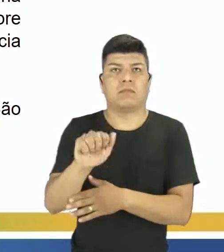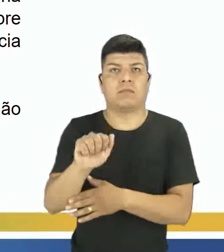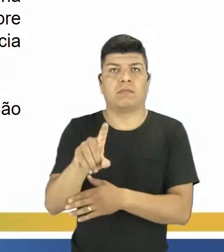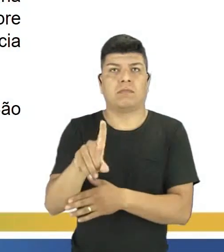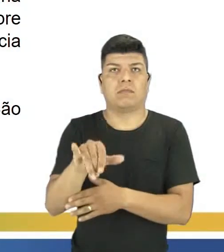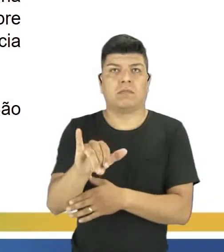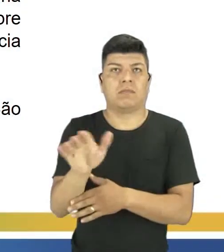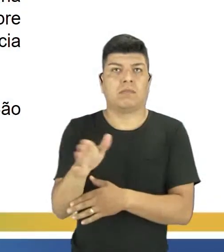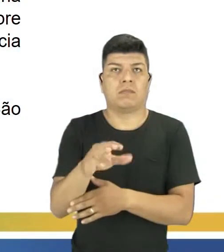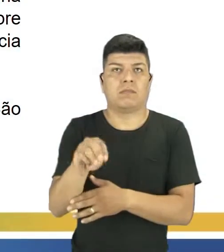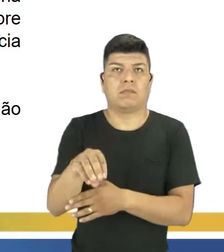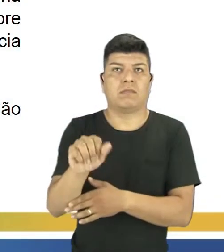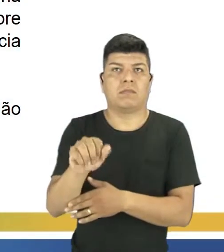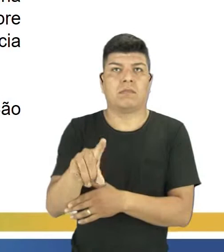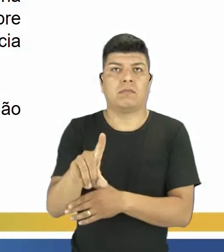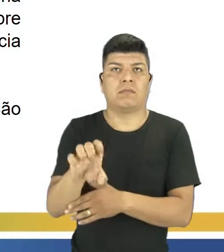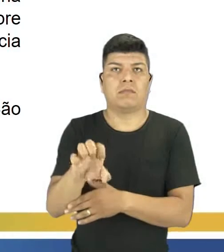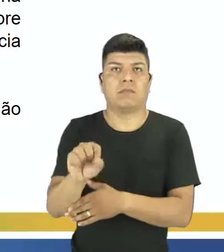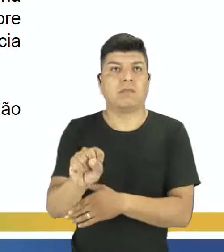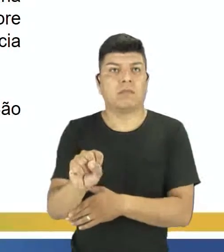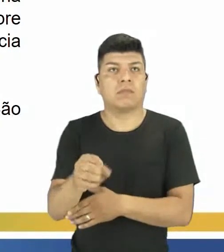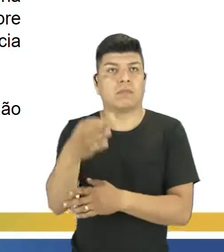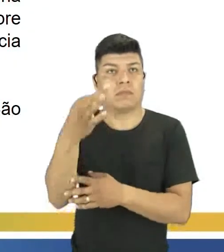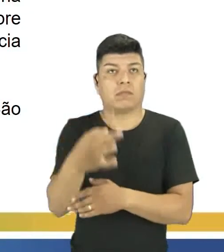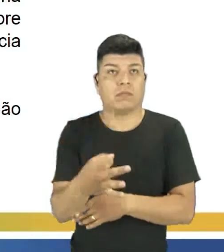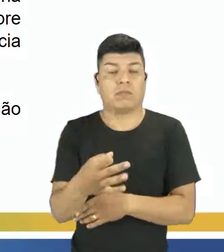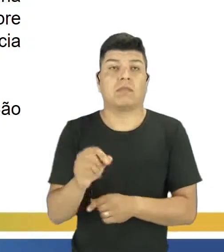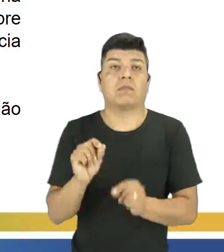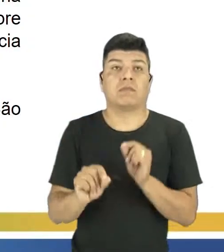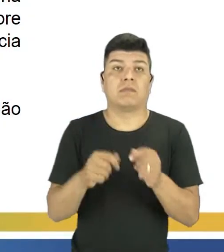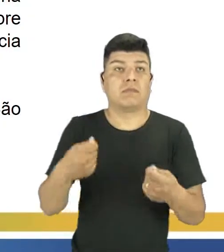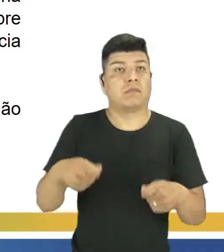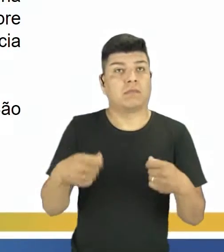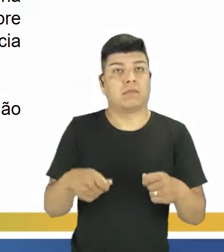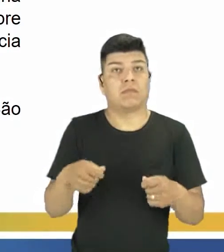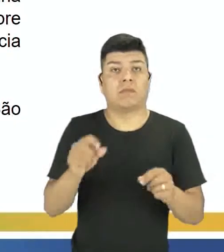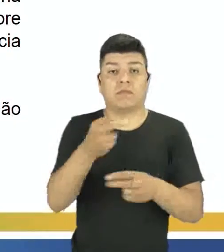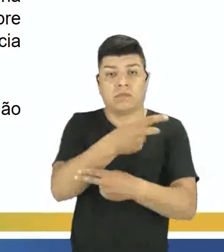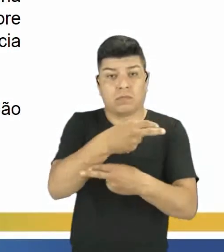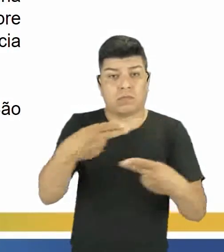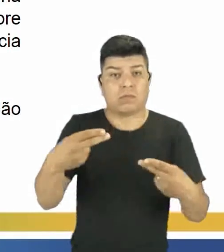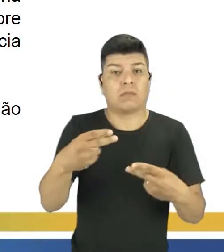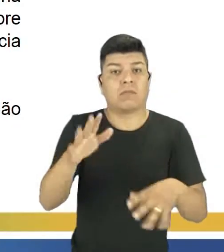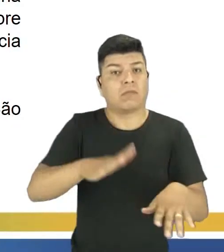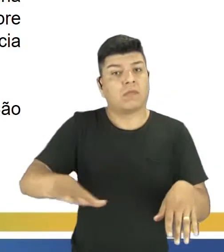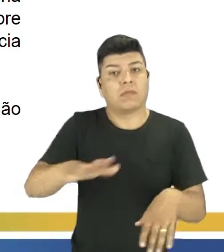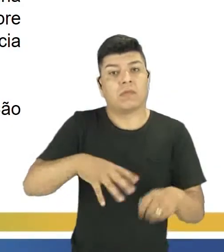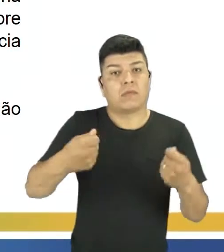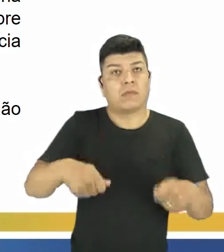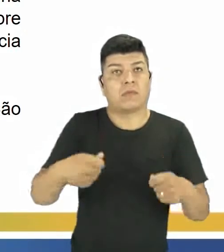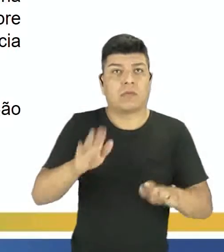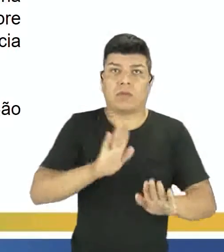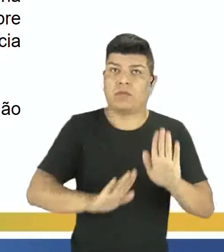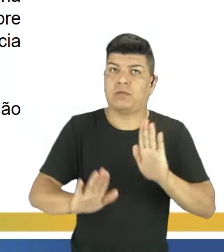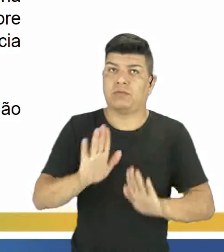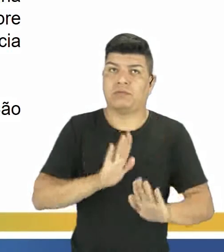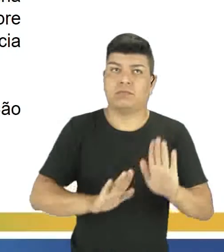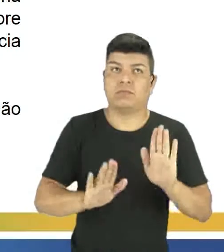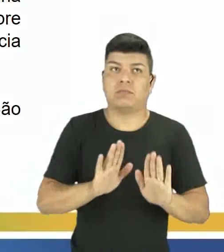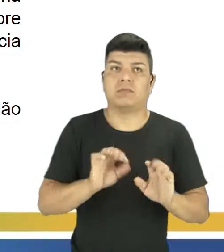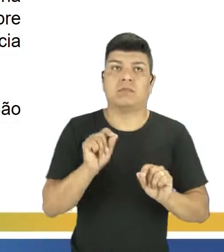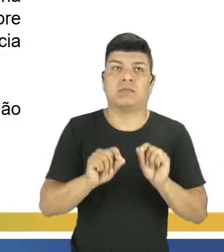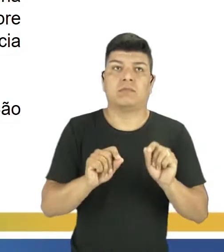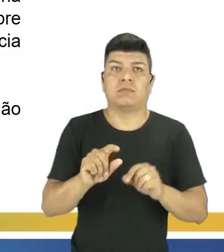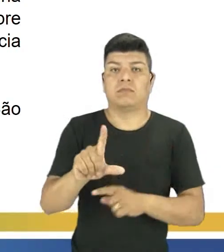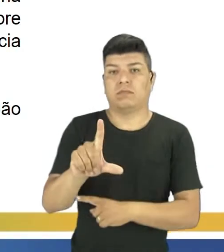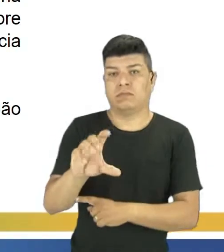handmaids, Marcel Duchamp afirmou: isto dependia do objeto. Em geral, era preciso tomar cuidado